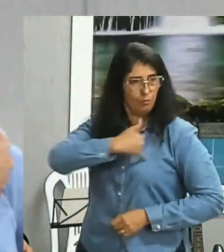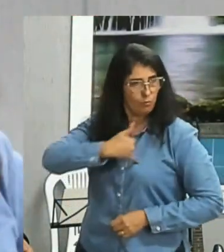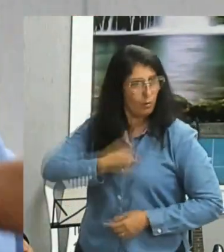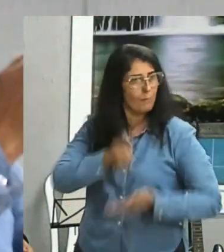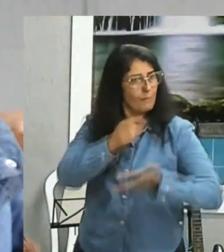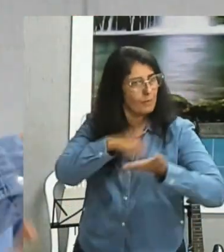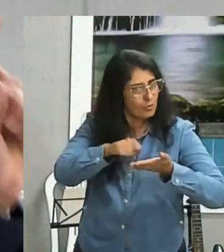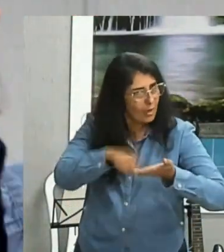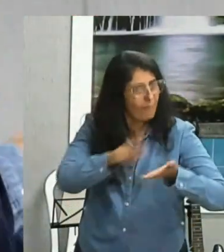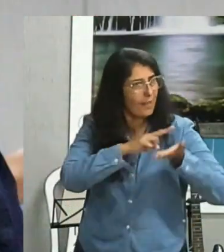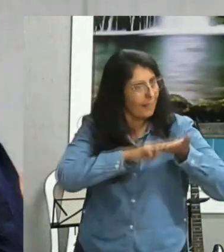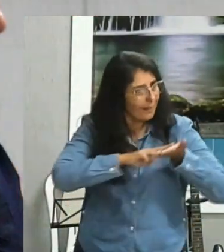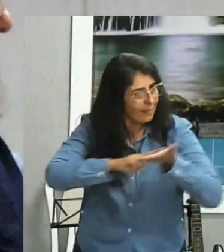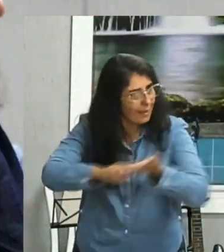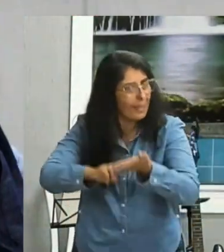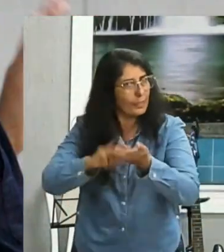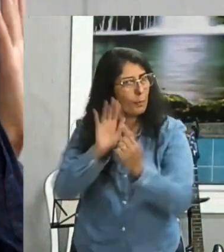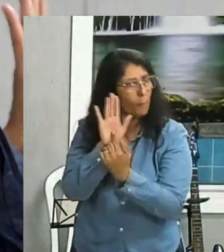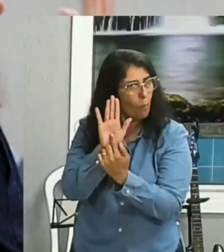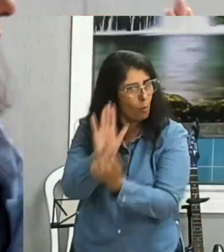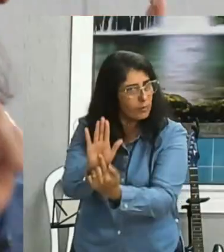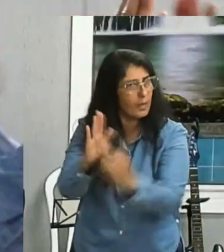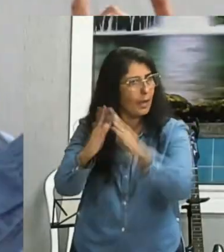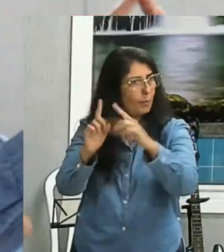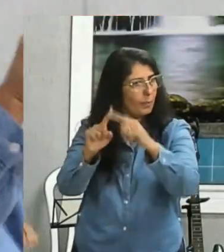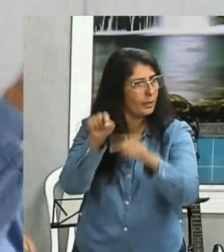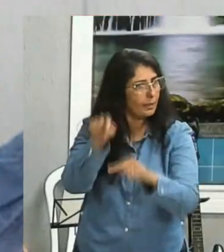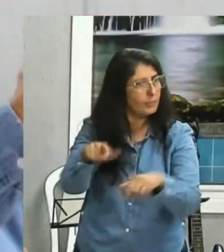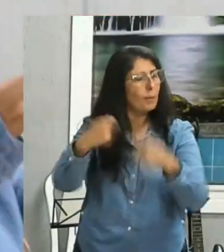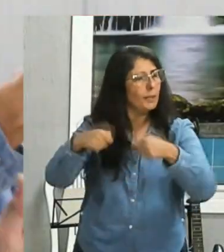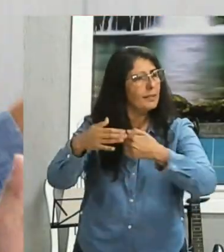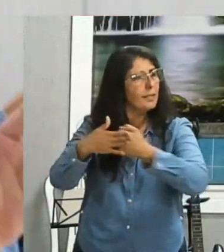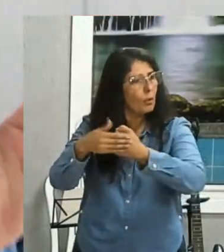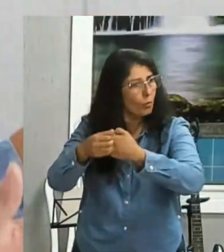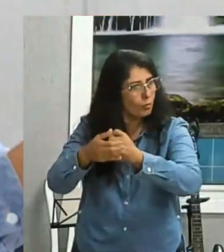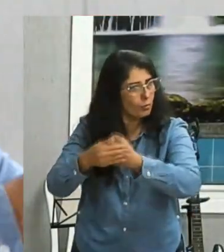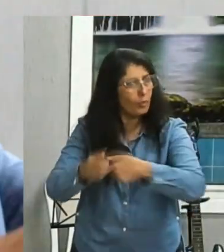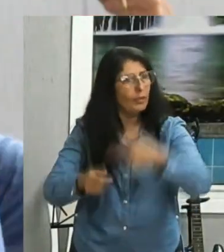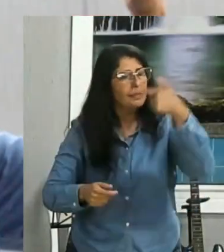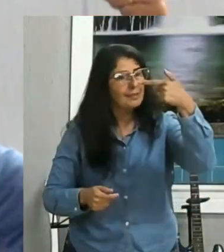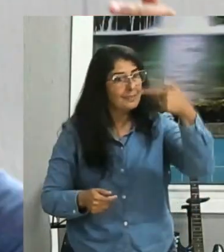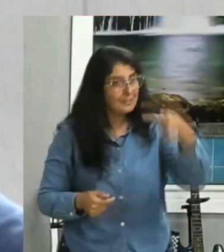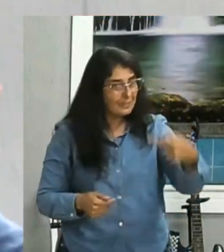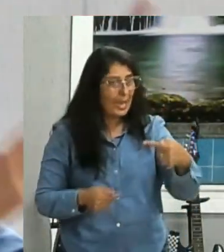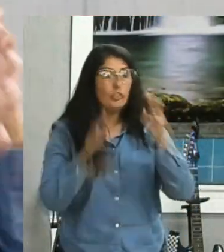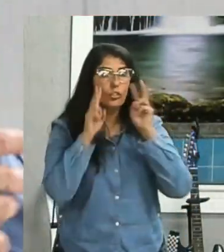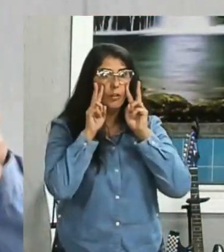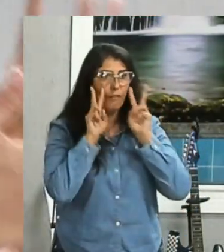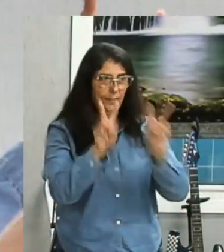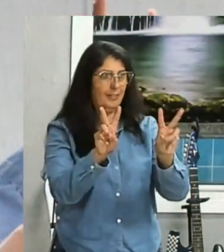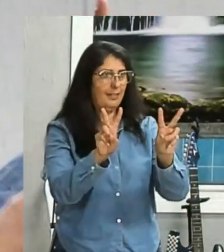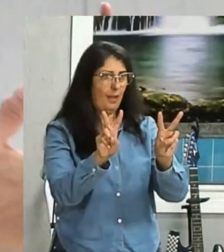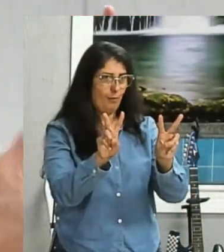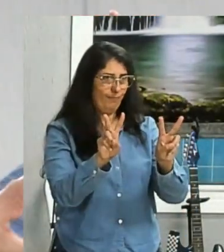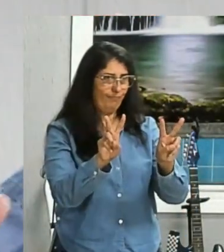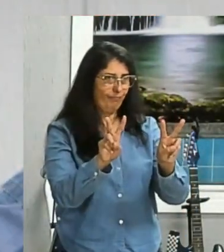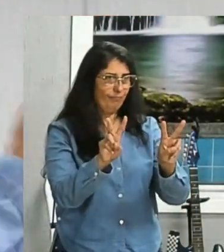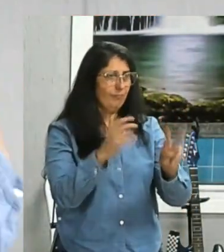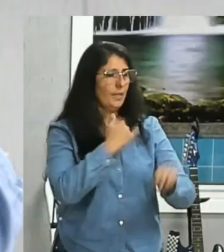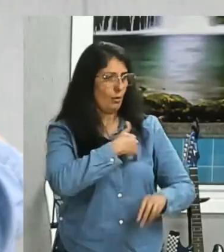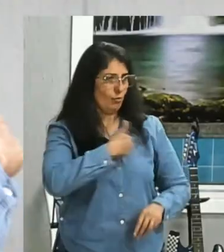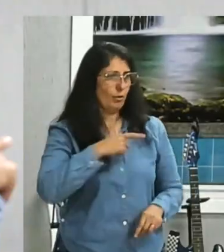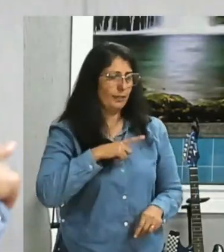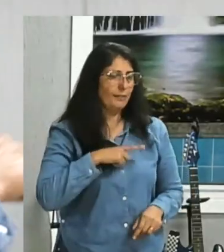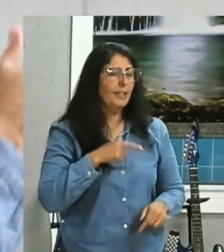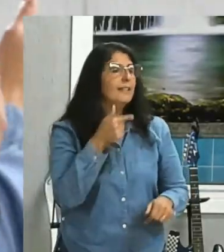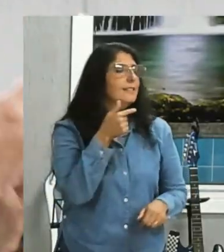de Apocalipse. Nós já falamos dessas visões, que são 7 visões, e nós já falamos do 7, que é o